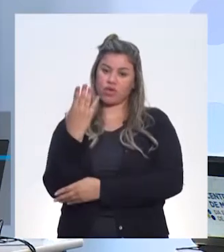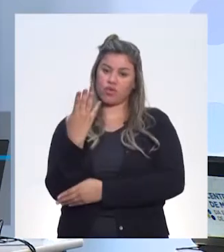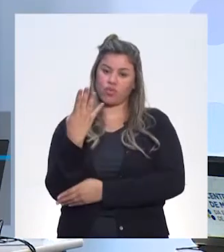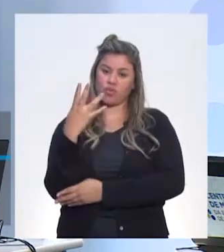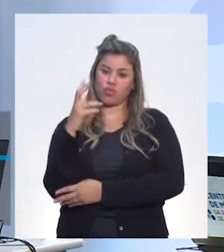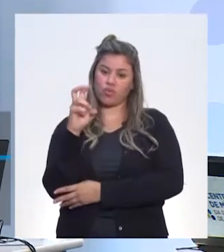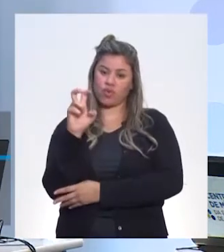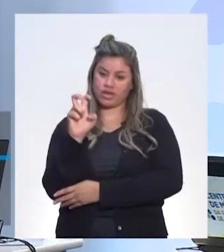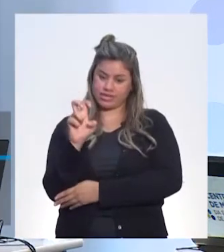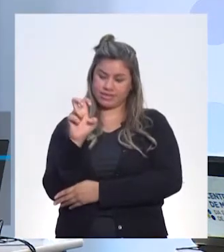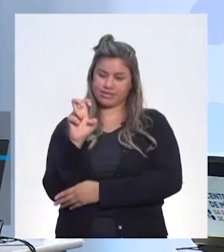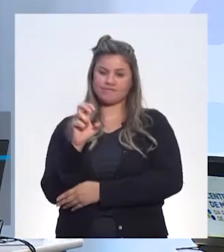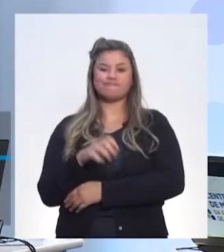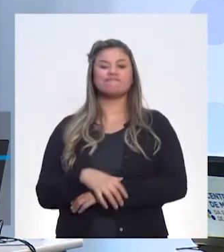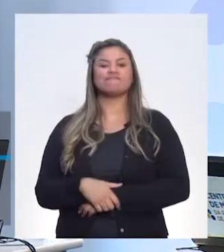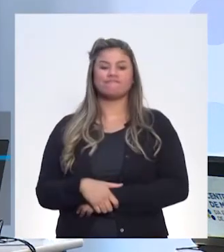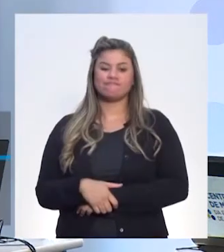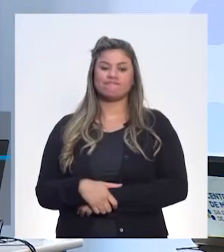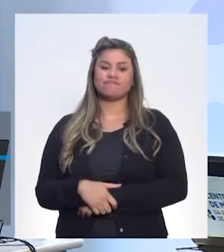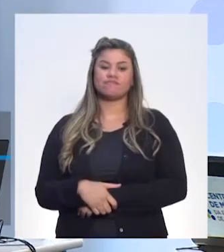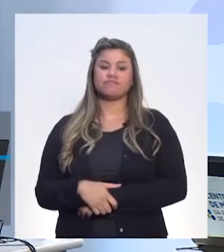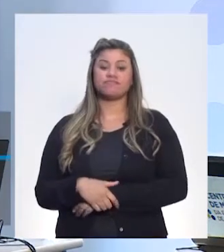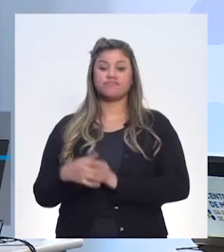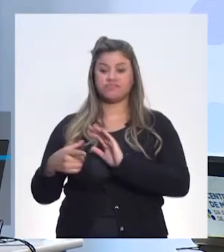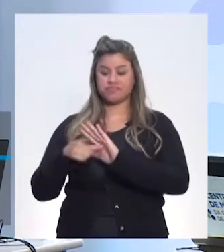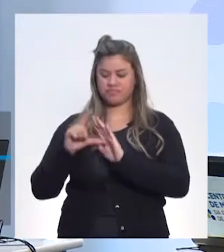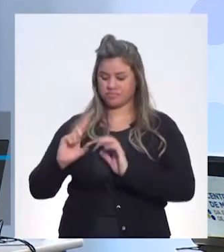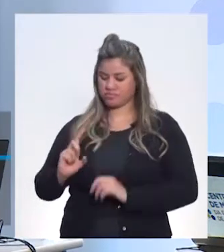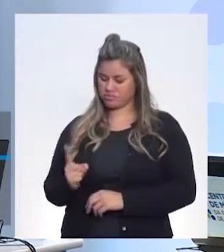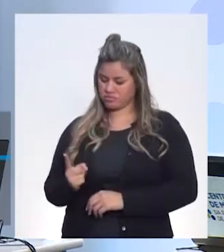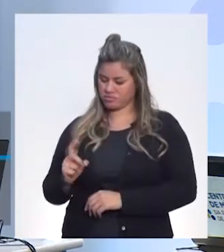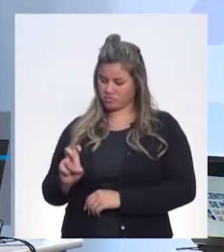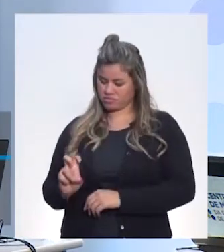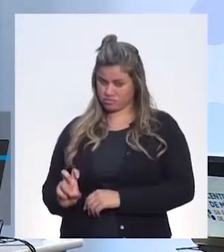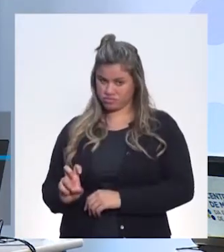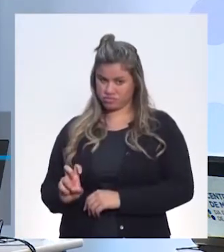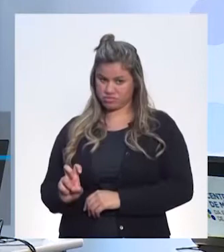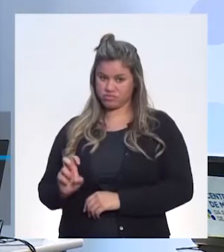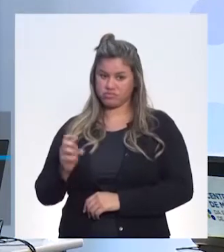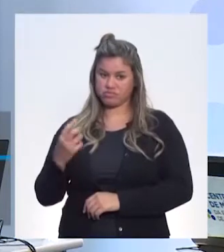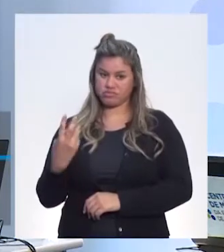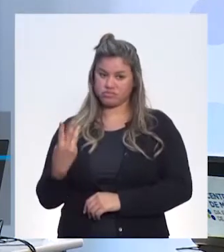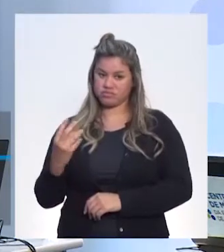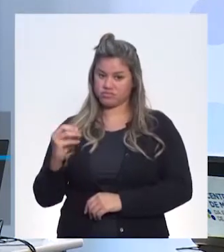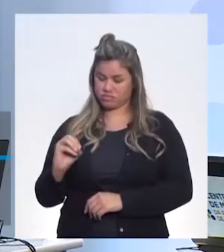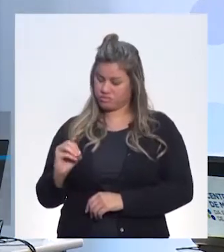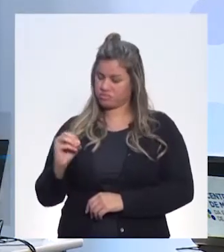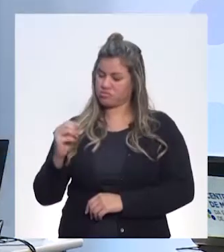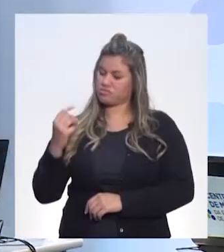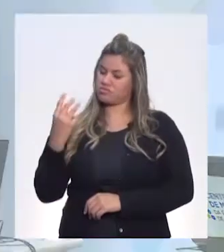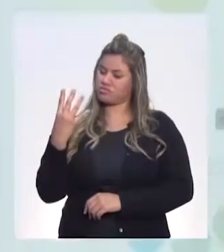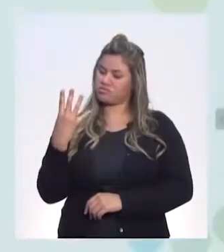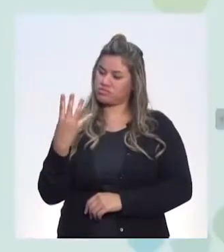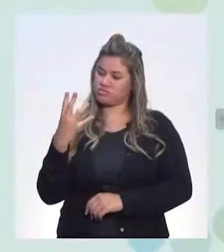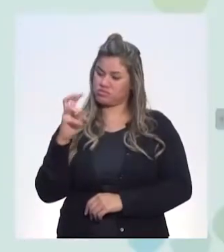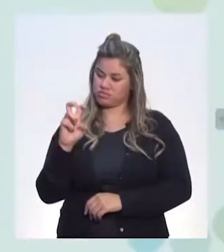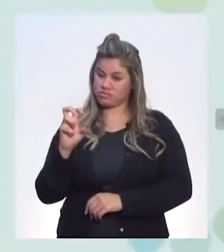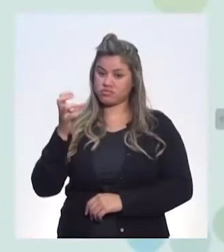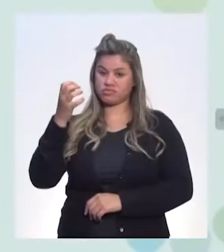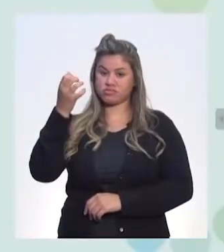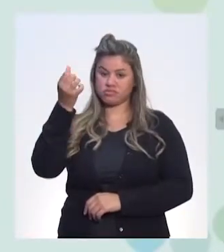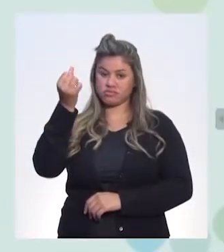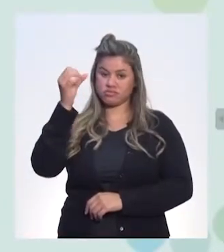45. Então, é claro que aqui eu também teria o número 15, certo? Bom, então, o que acontece quando a gente